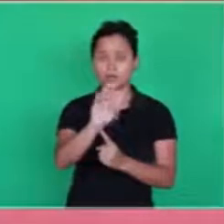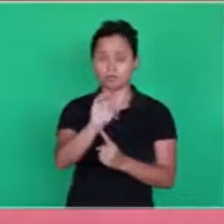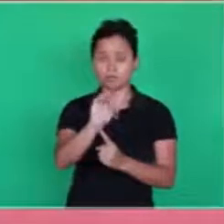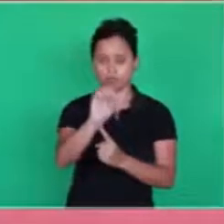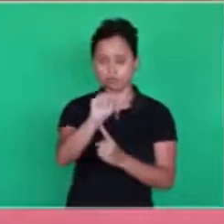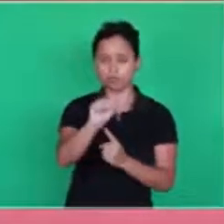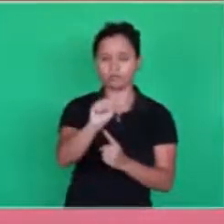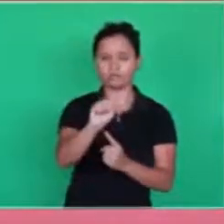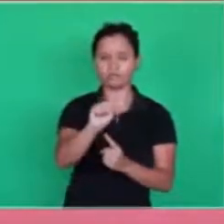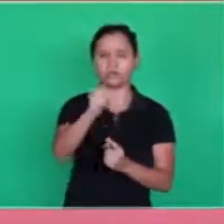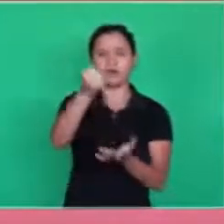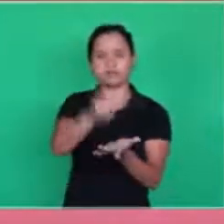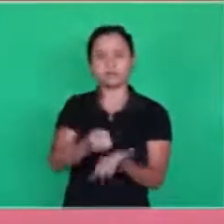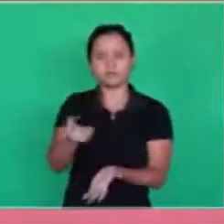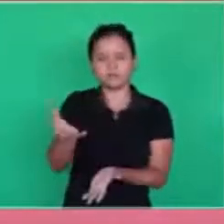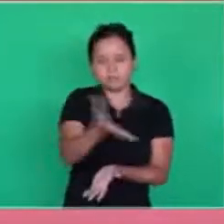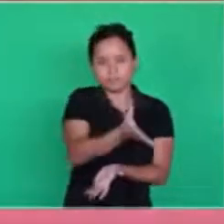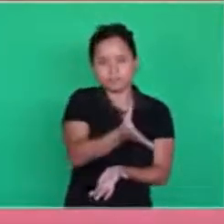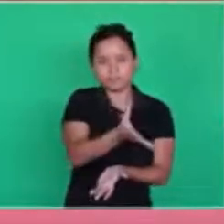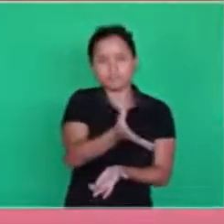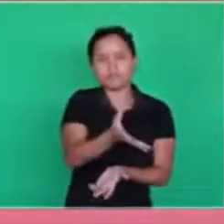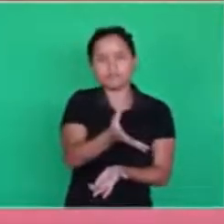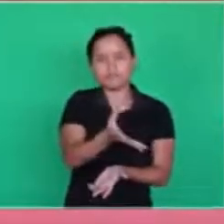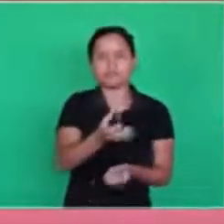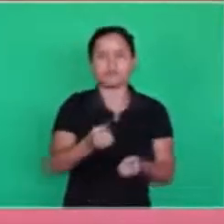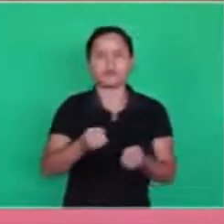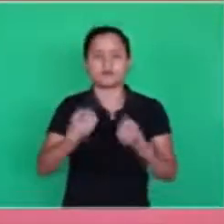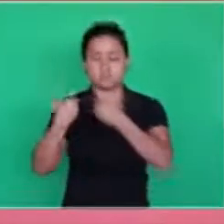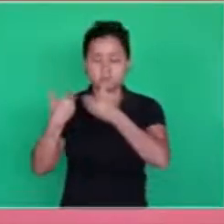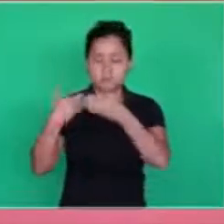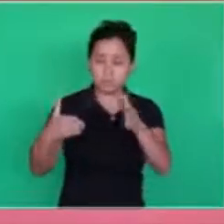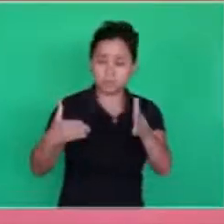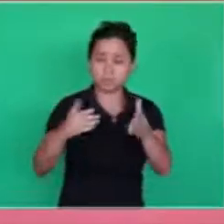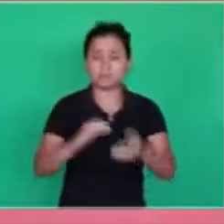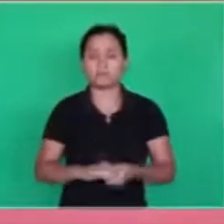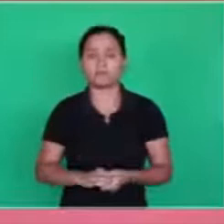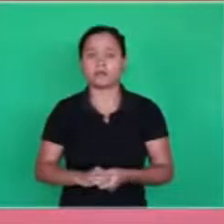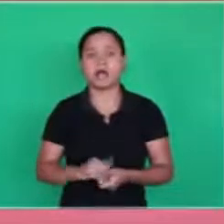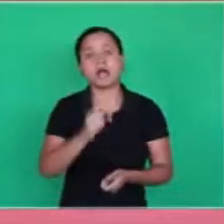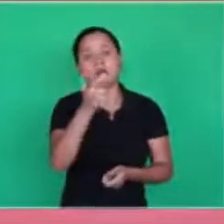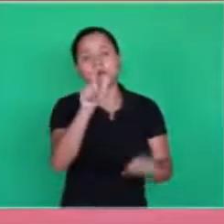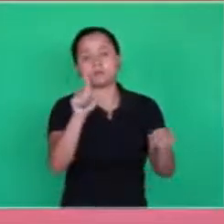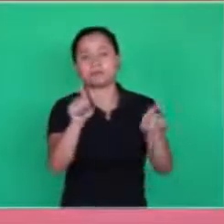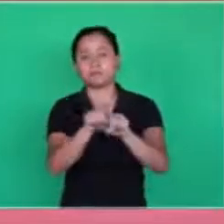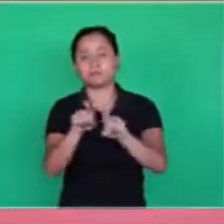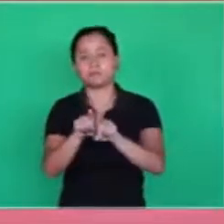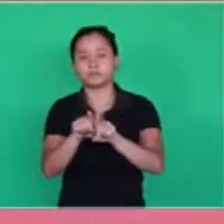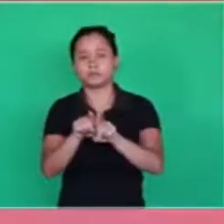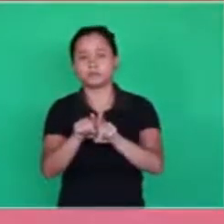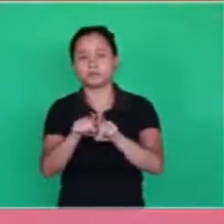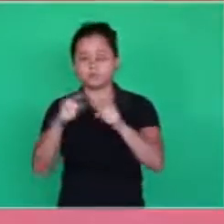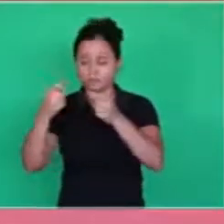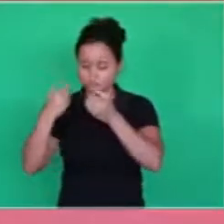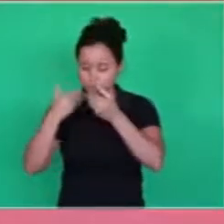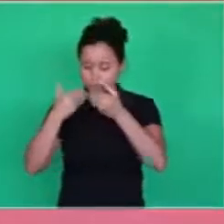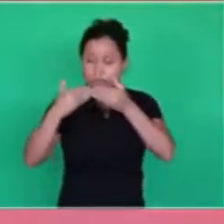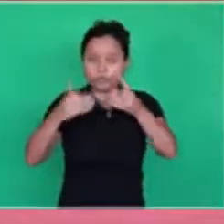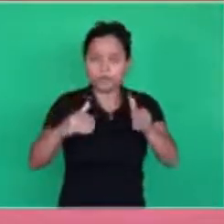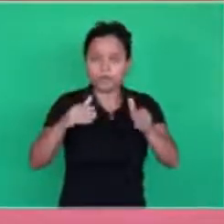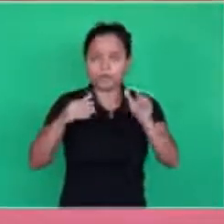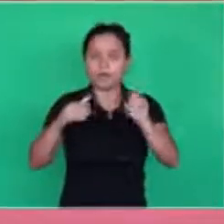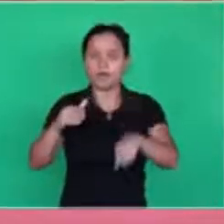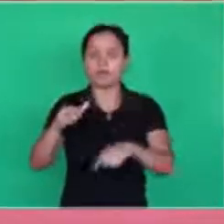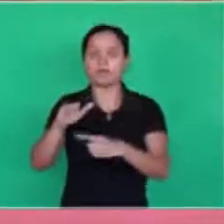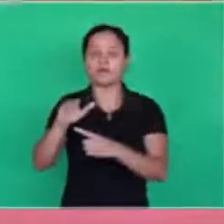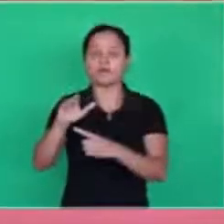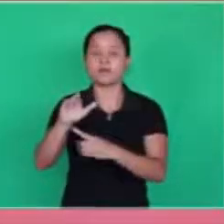No princípio, então no Evangelho de João, há uma outra tradução assim, no princípio era o Logos. Aí você vai